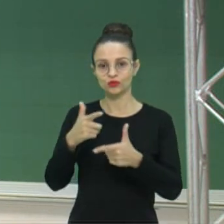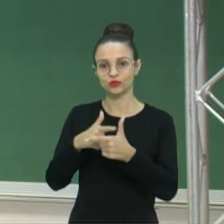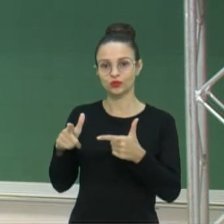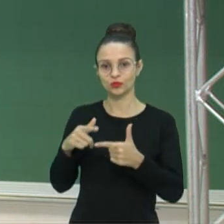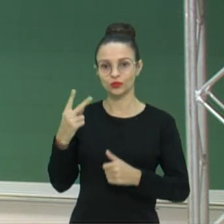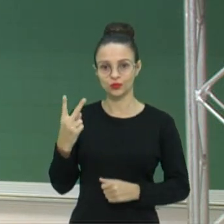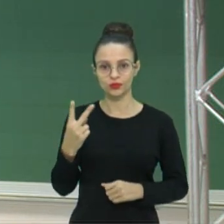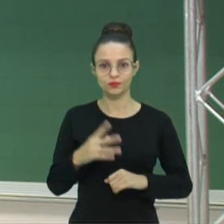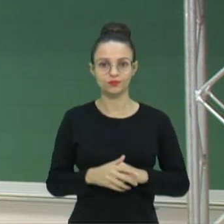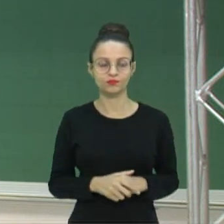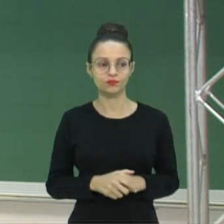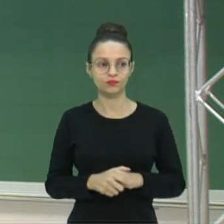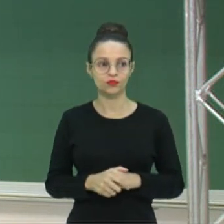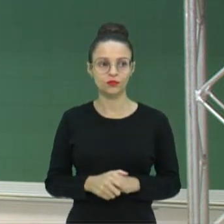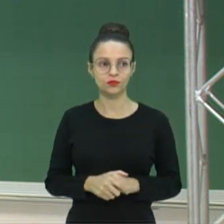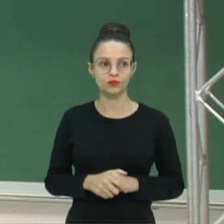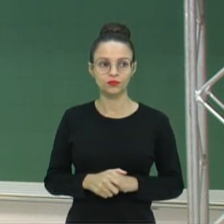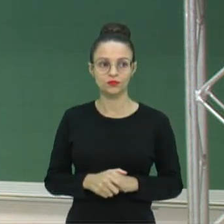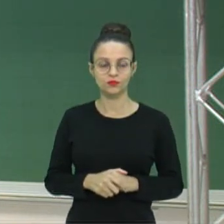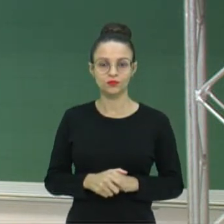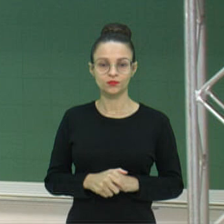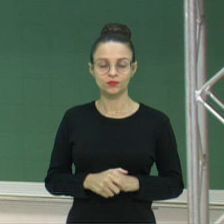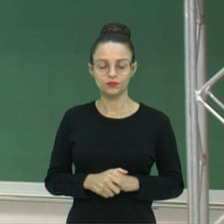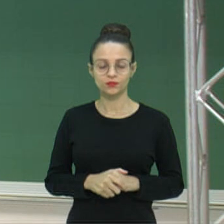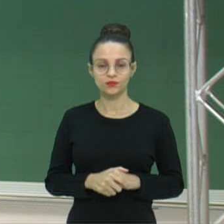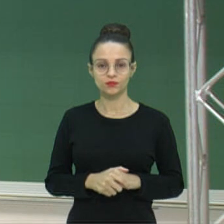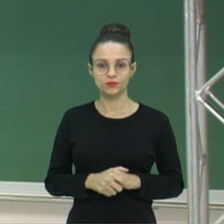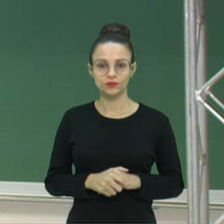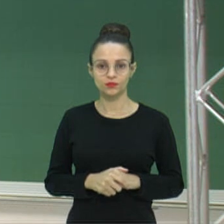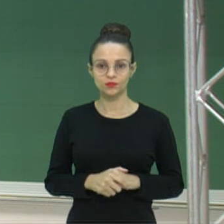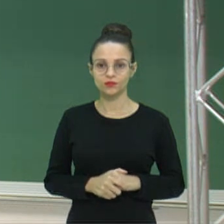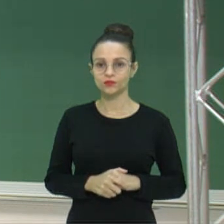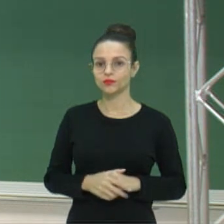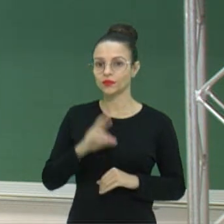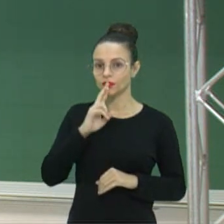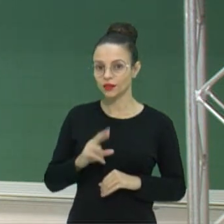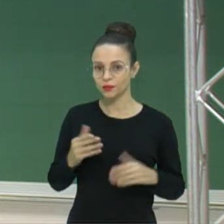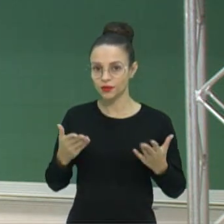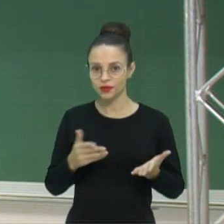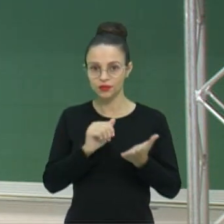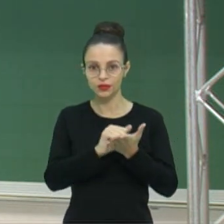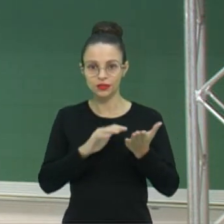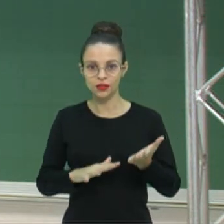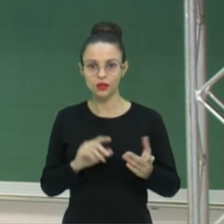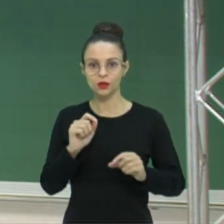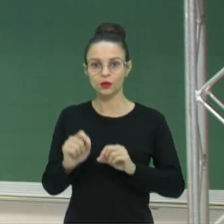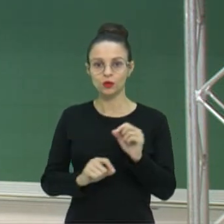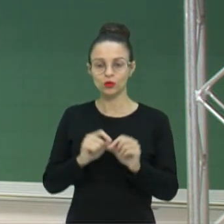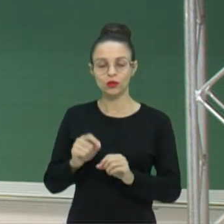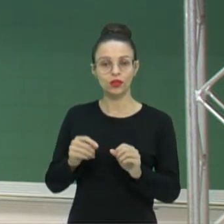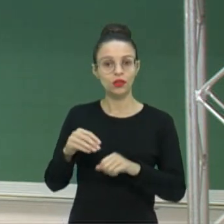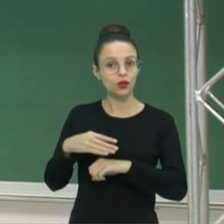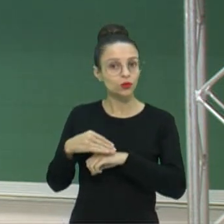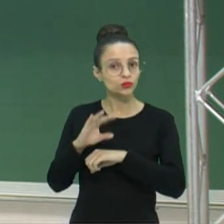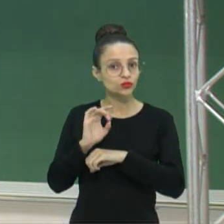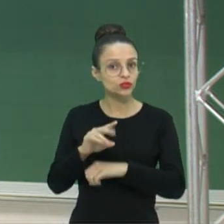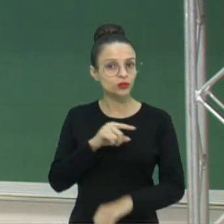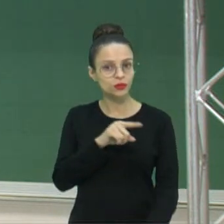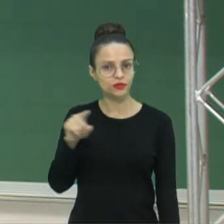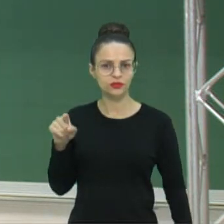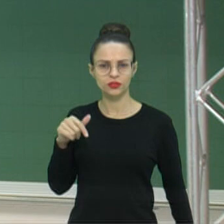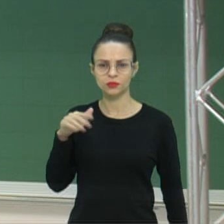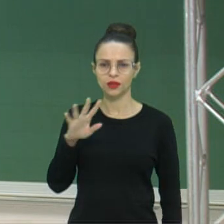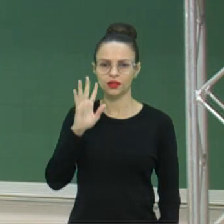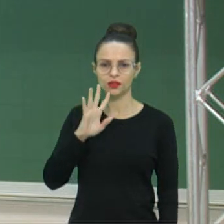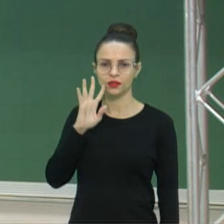2. Vamos lá. Resolvendo essa questão aqui, o que, que eu sugiro para vocês? Né? Para ficar um negócio